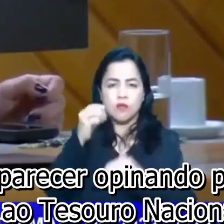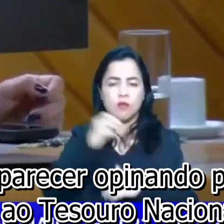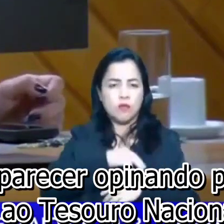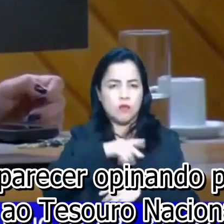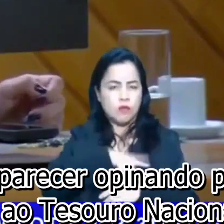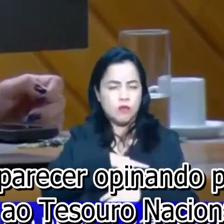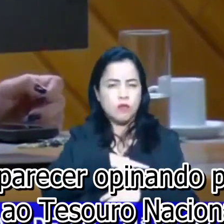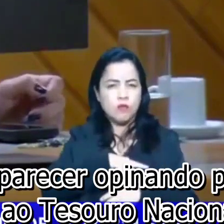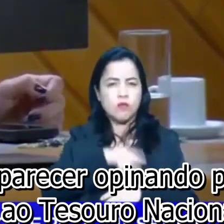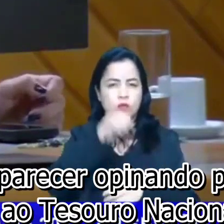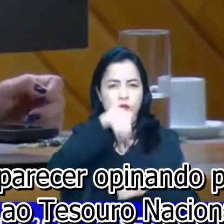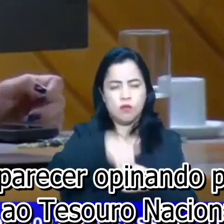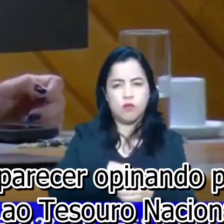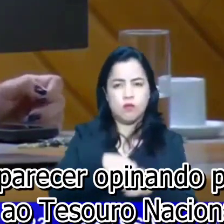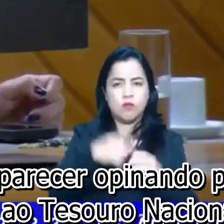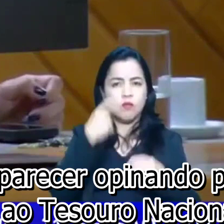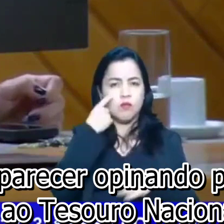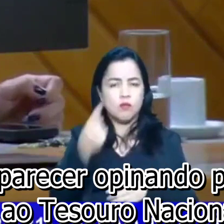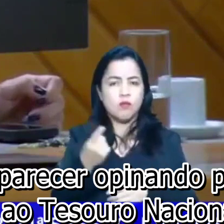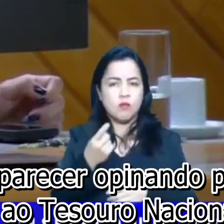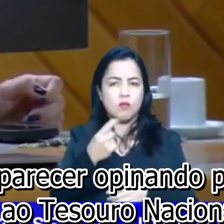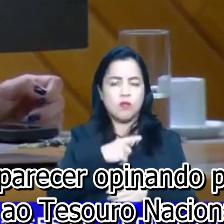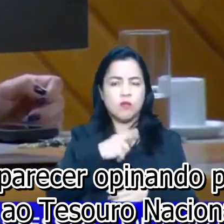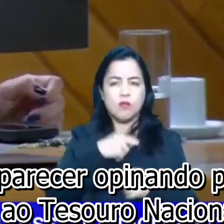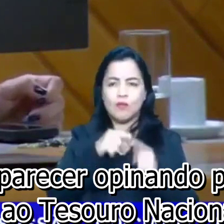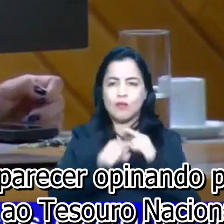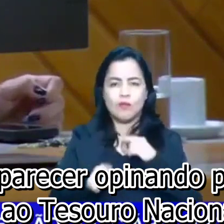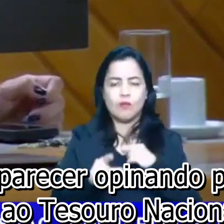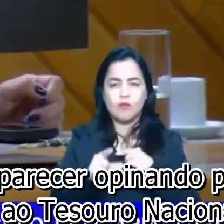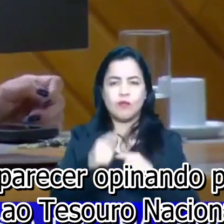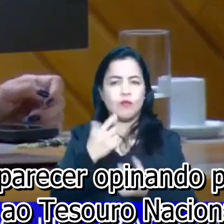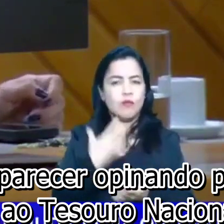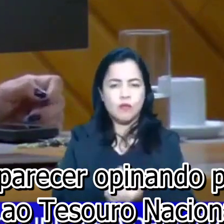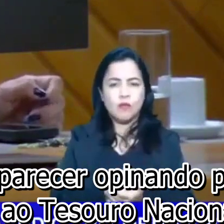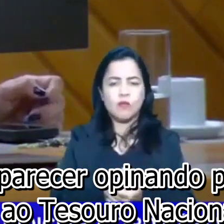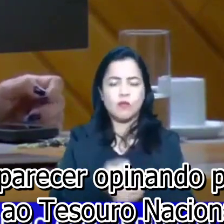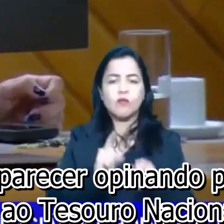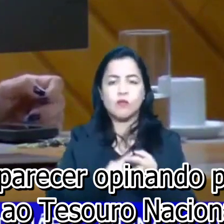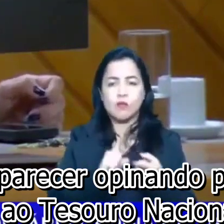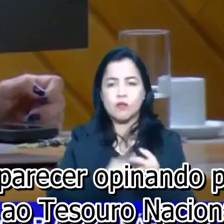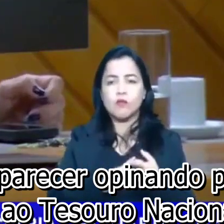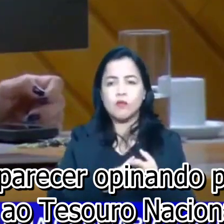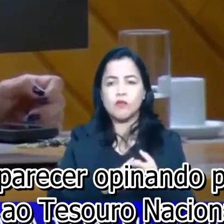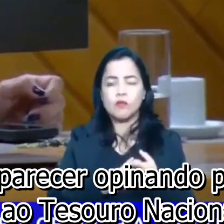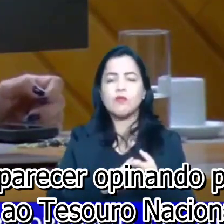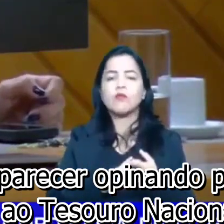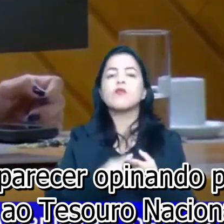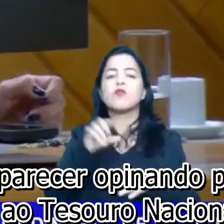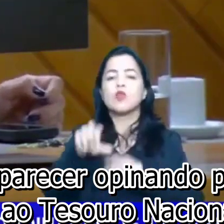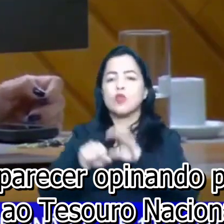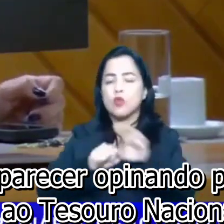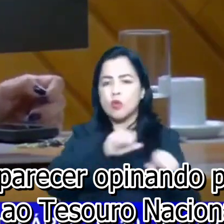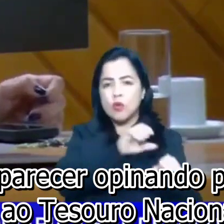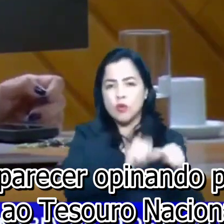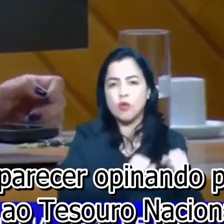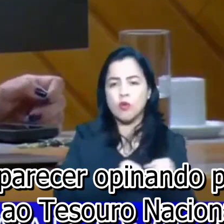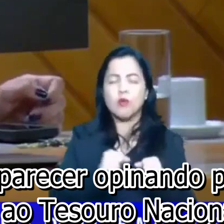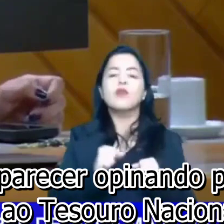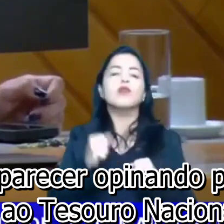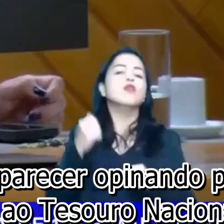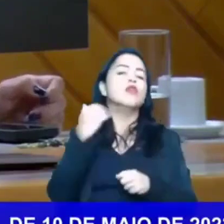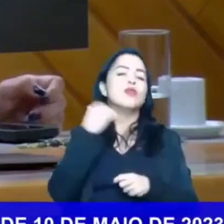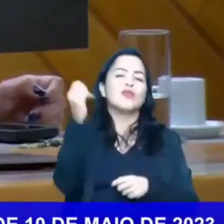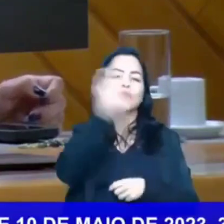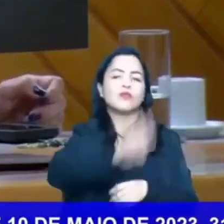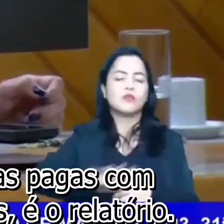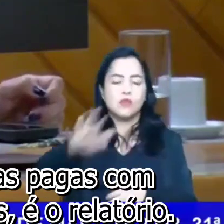Público Eleitoral, sobreveio o parecer opinando pela desaprovação das contas e determinando o recolhimento ao Tesouro Nacional do